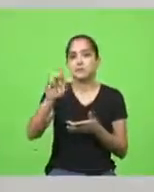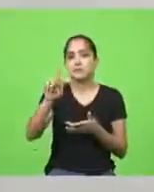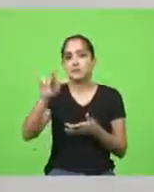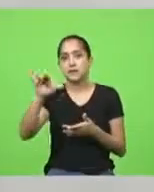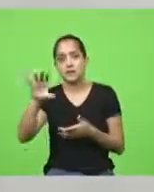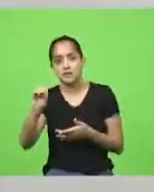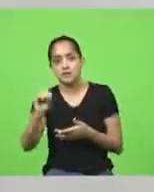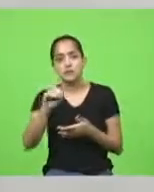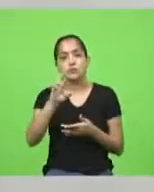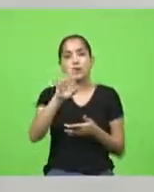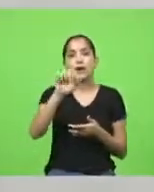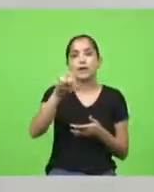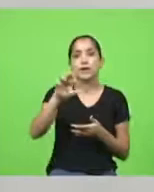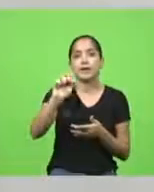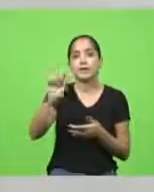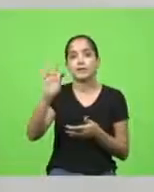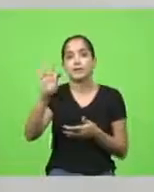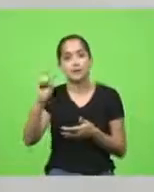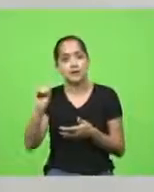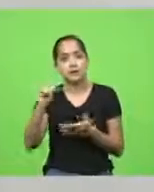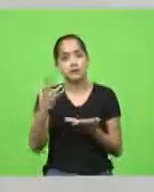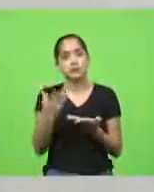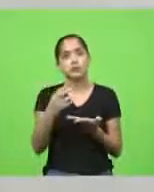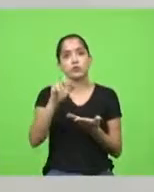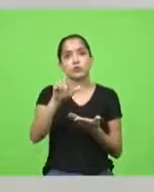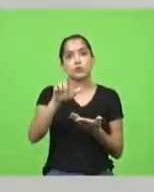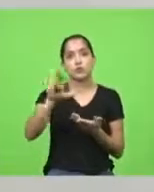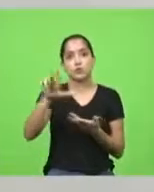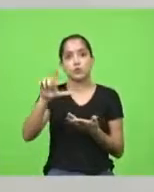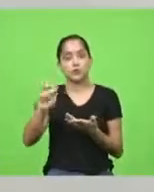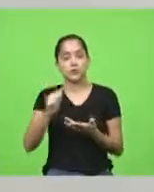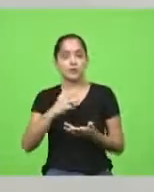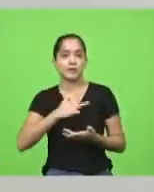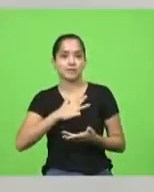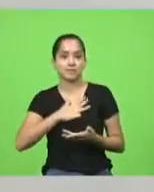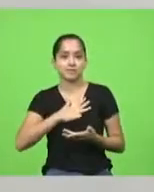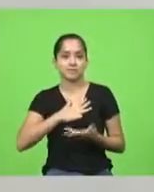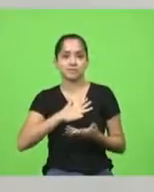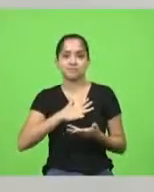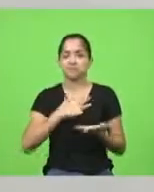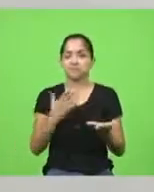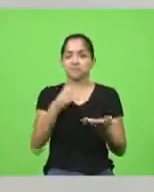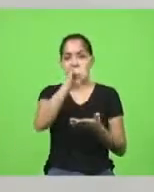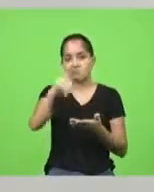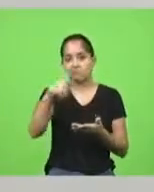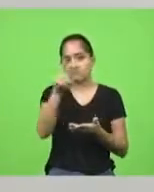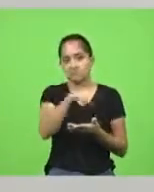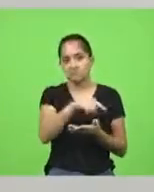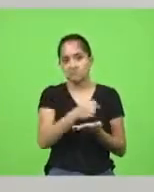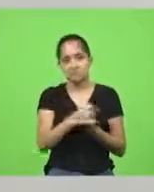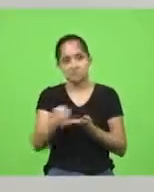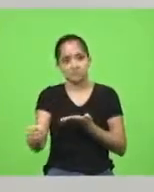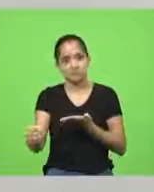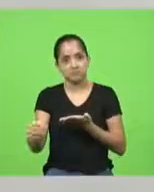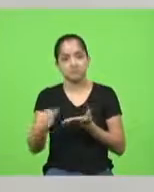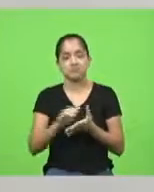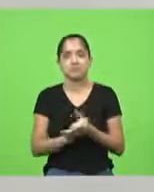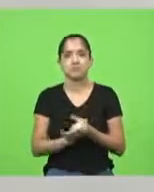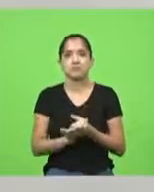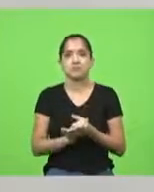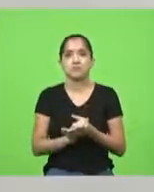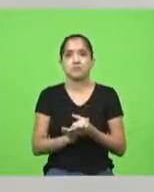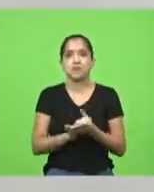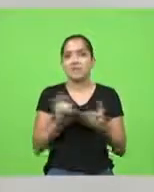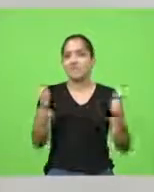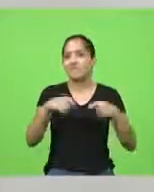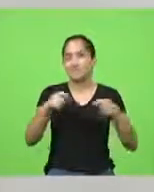Vaccari, o Renato Duque, o Lula, não vale mais nada, porque o foro era incompetente, não